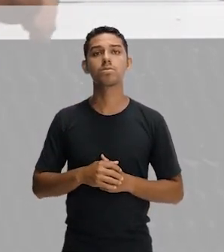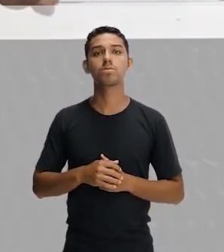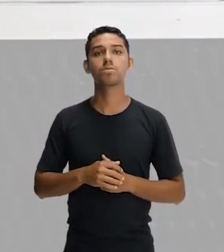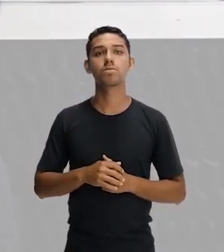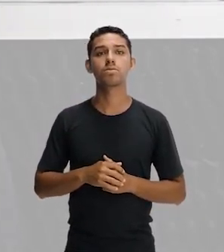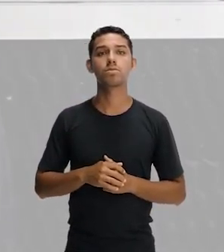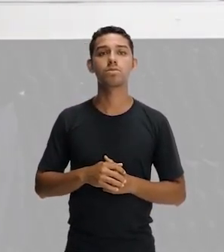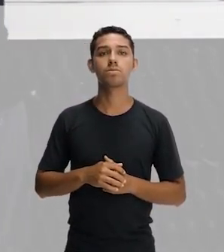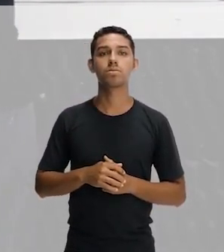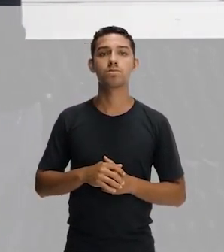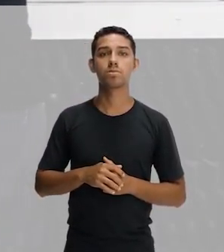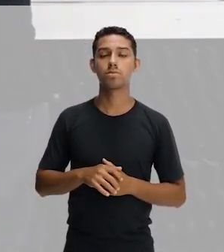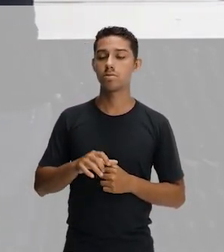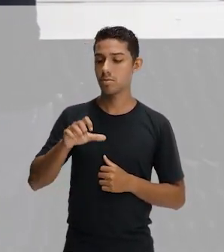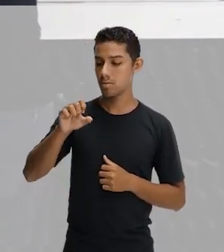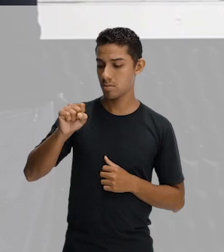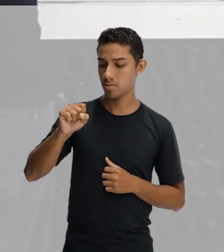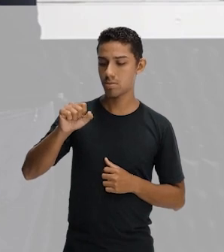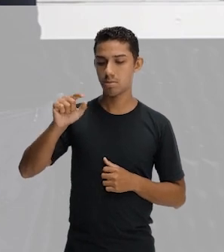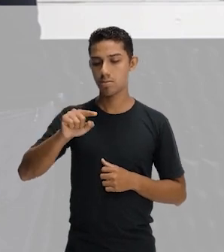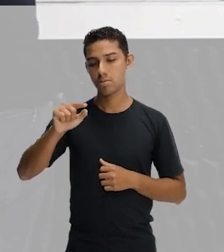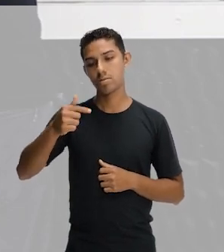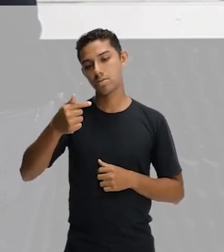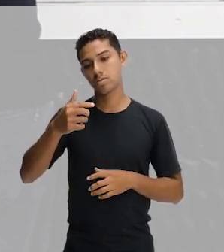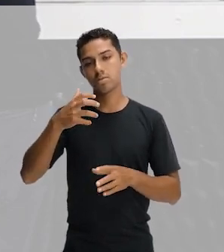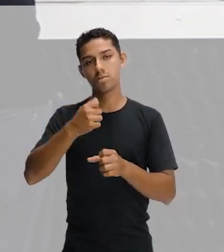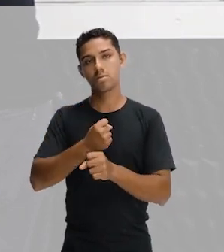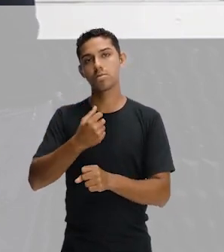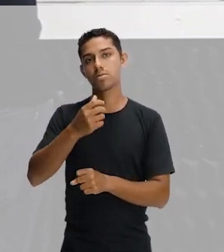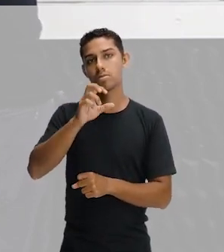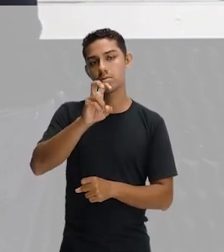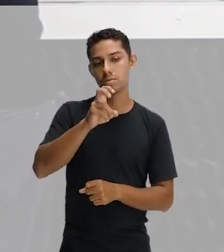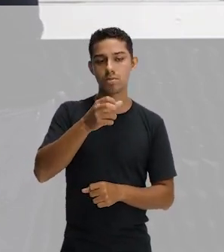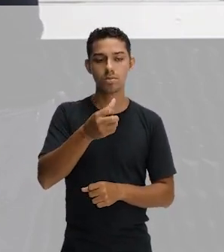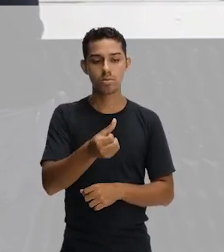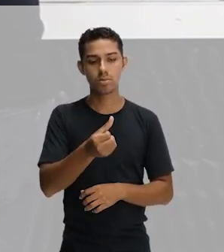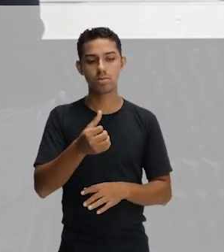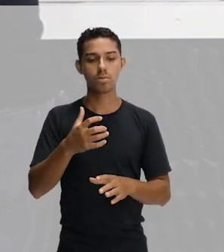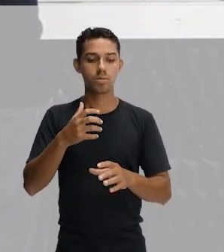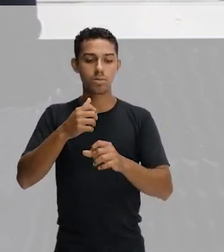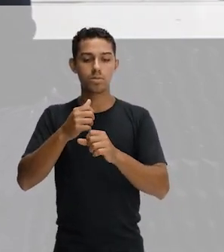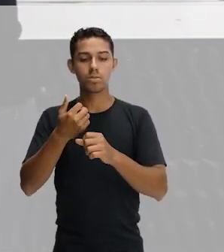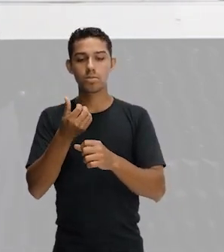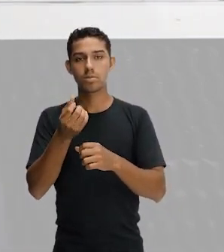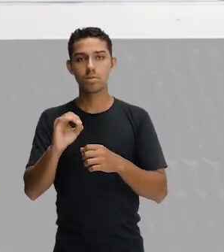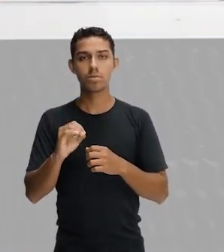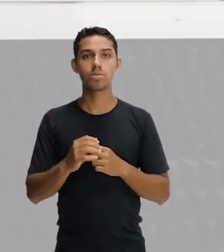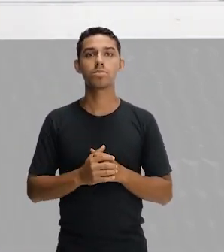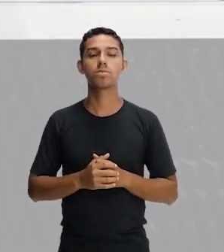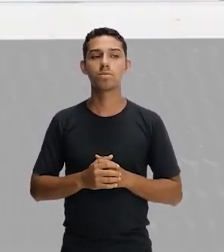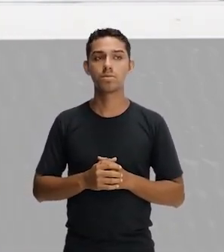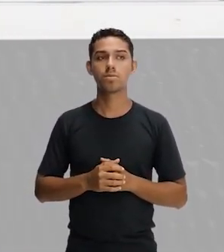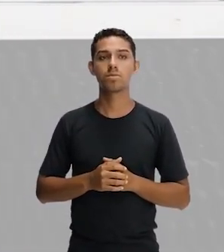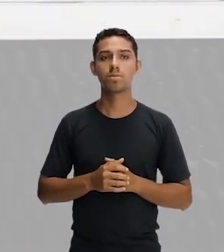8 vezes 7, 53. 56, desculpa, com 4, 60, né?